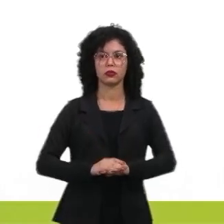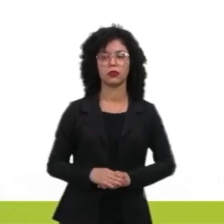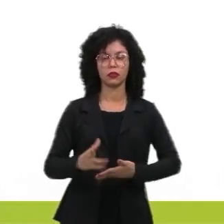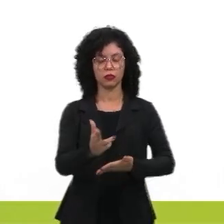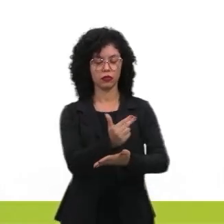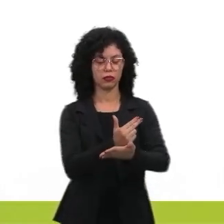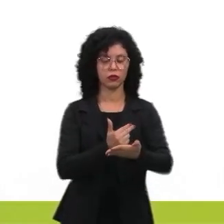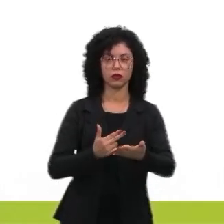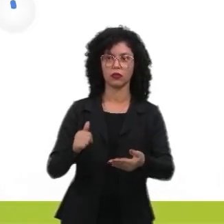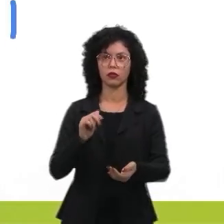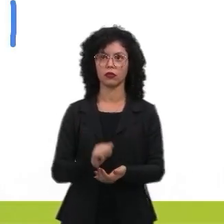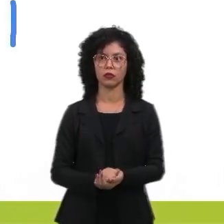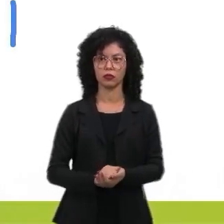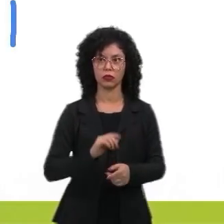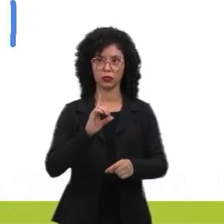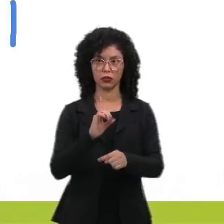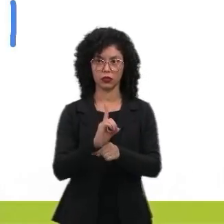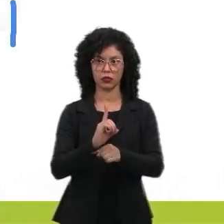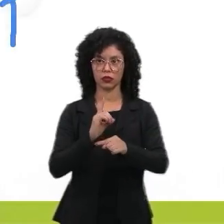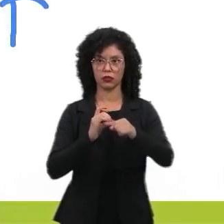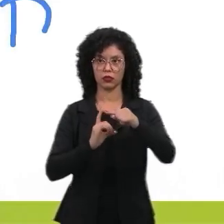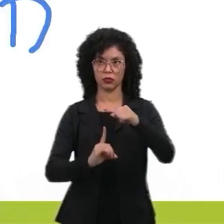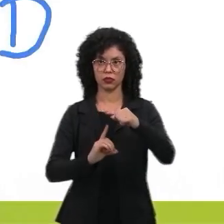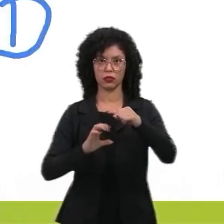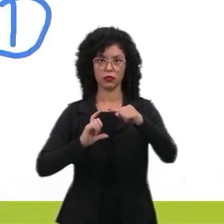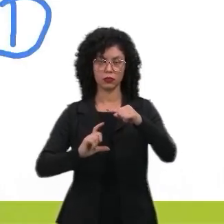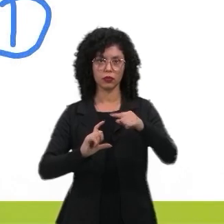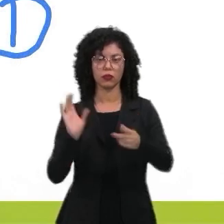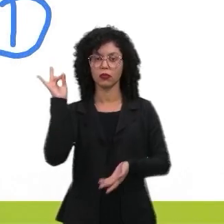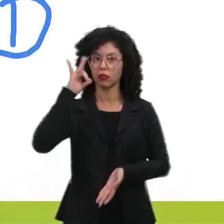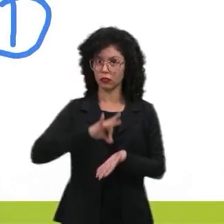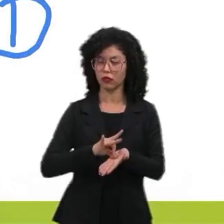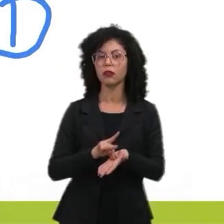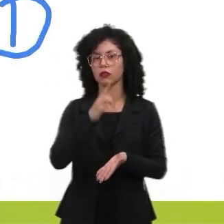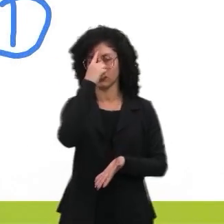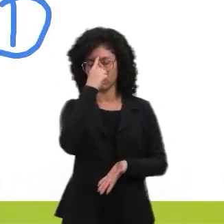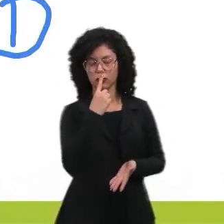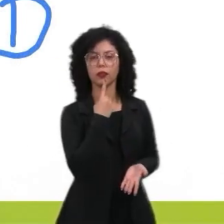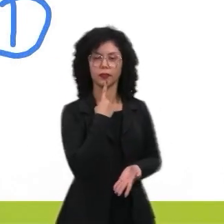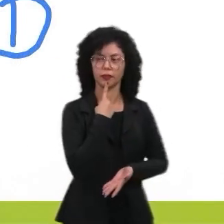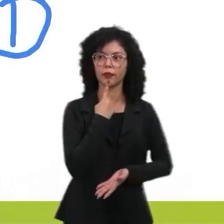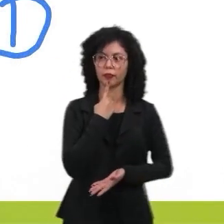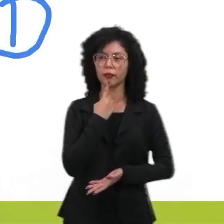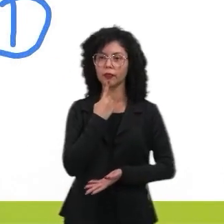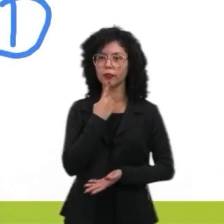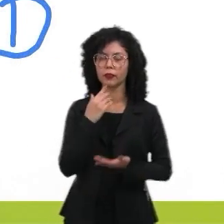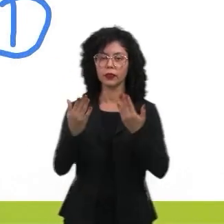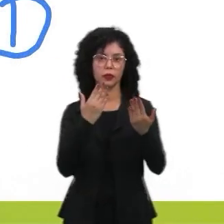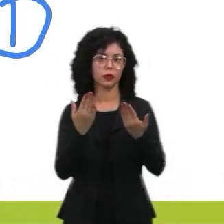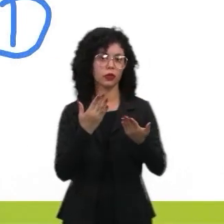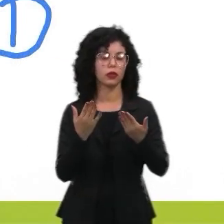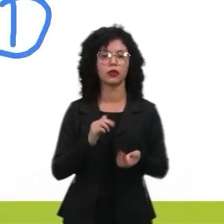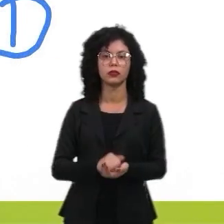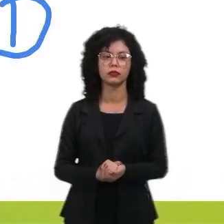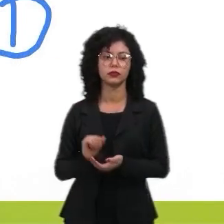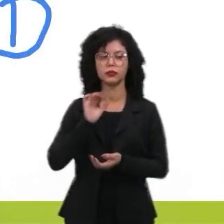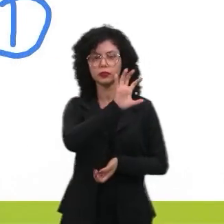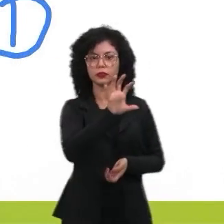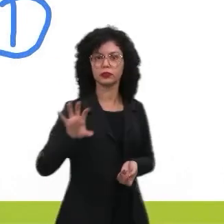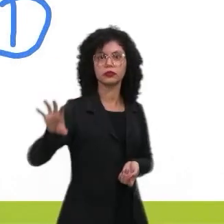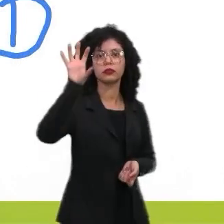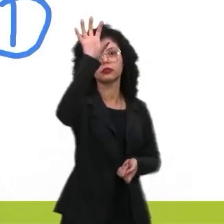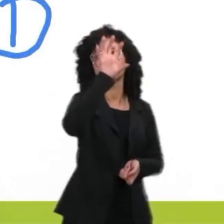desenho e nós temos o desão, né? Professor, o que é o desão? É a imagem real. Imagina você você se equiparar com o desenho que vai aparecer de um mapa agora. Vou